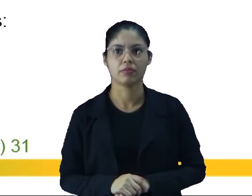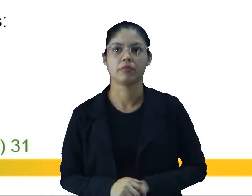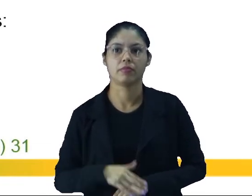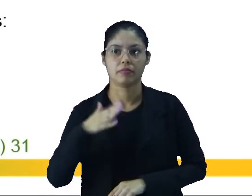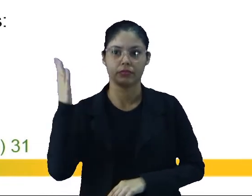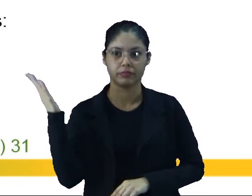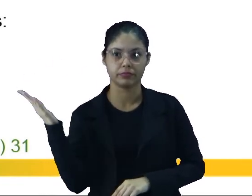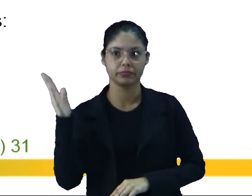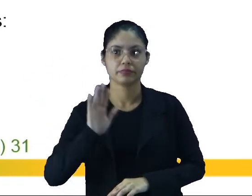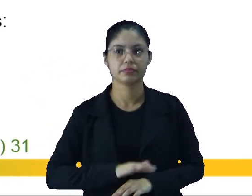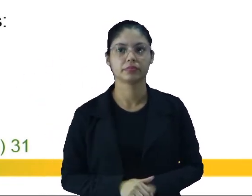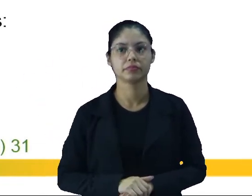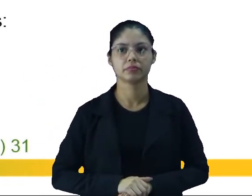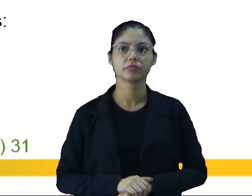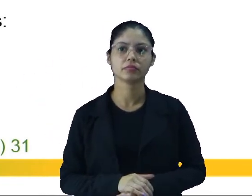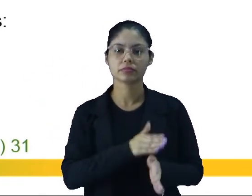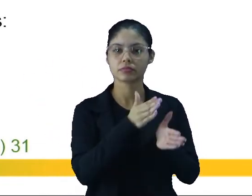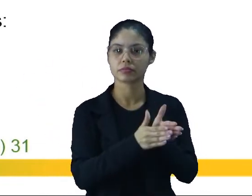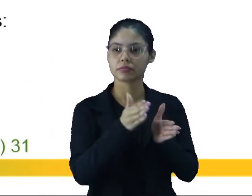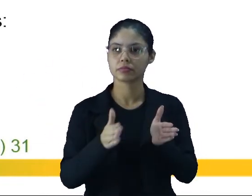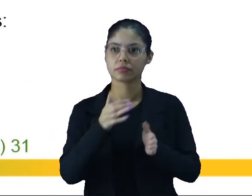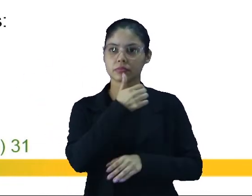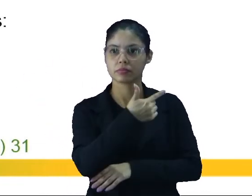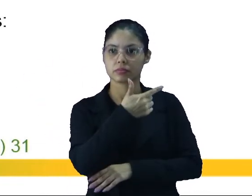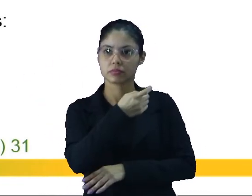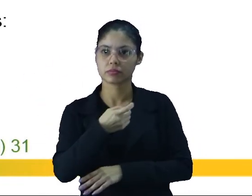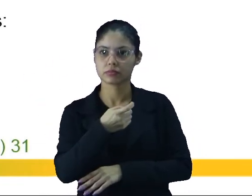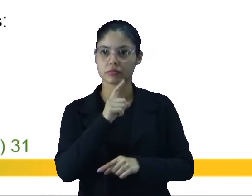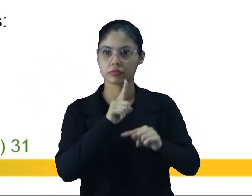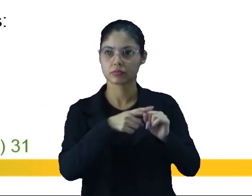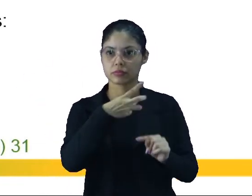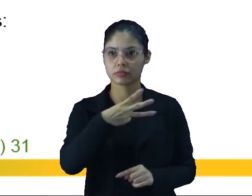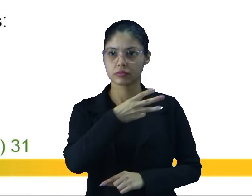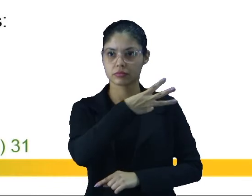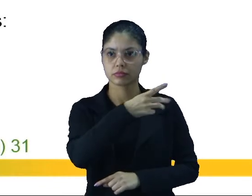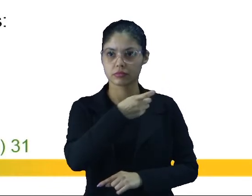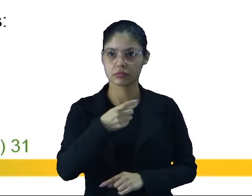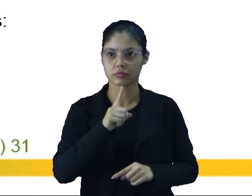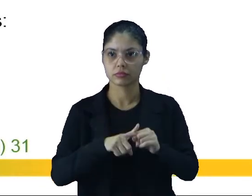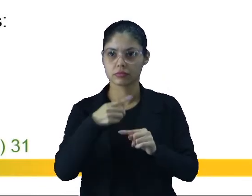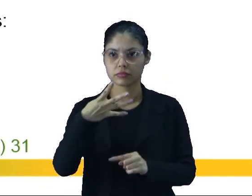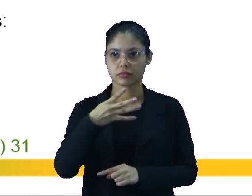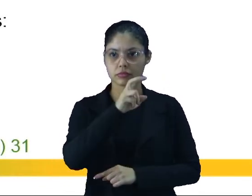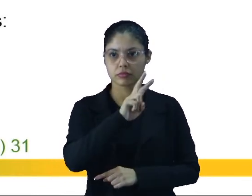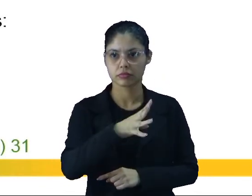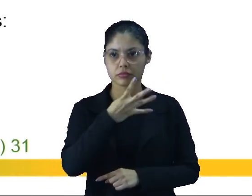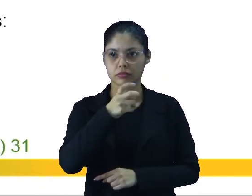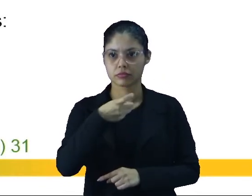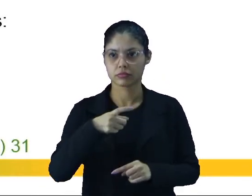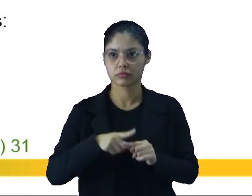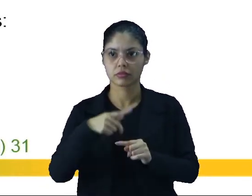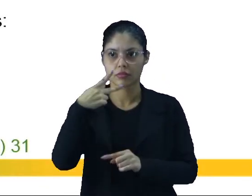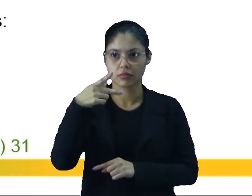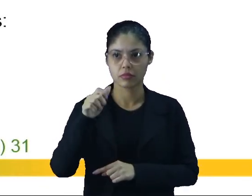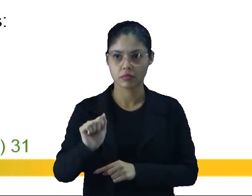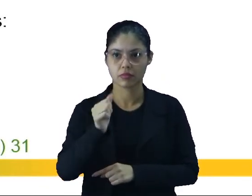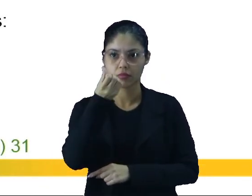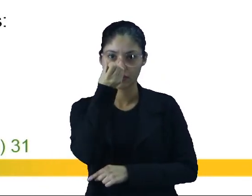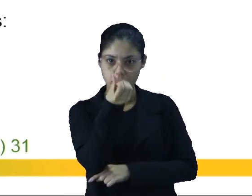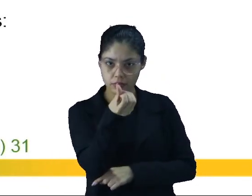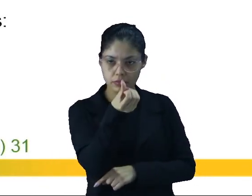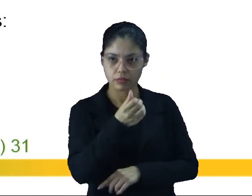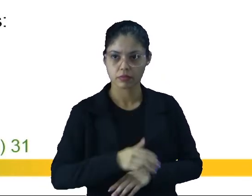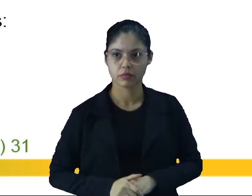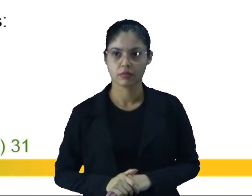Olha isso aqui agora. A sequência 2x mais 3... 3x mais 4 e 4x mais 5 é uma PA de razão